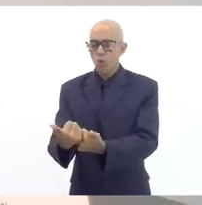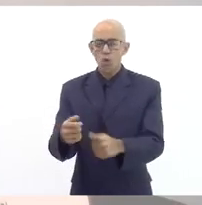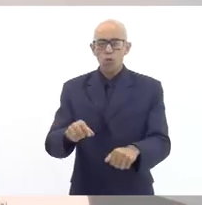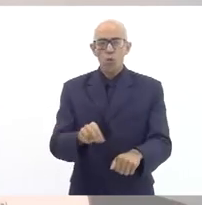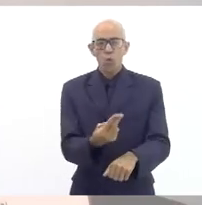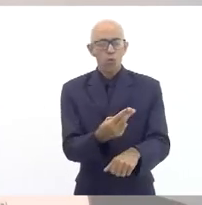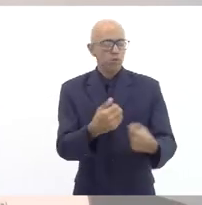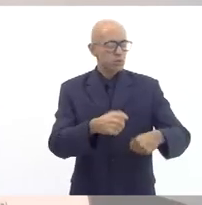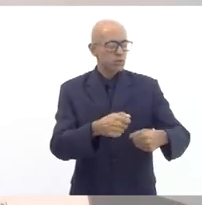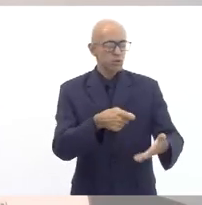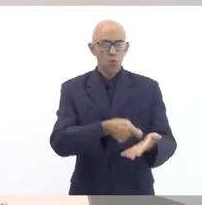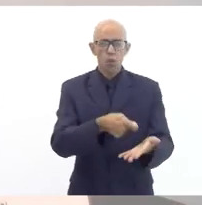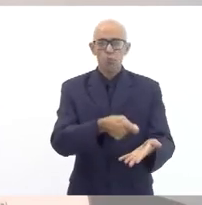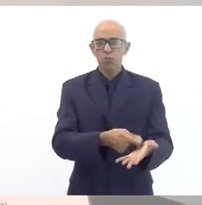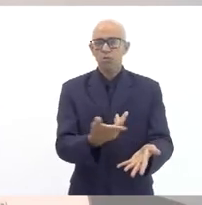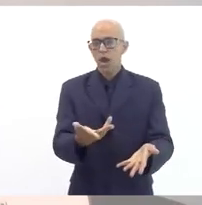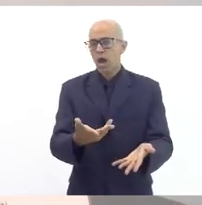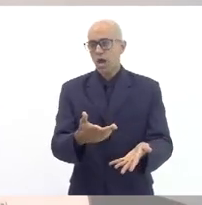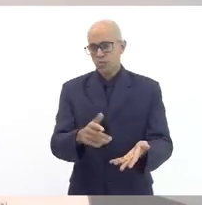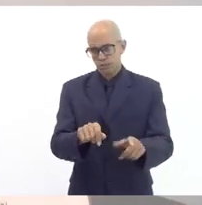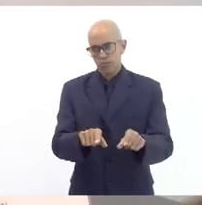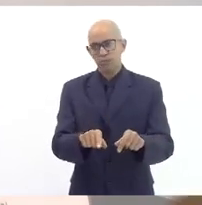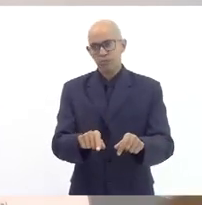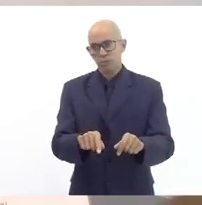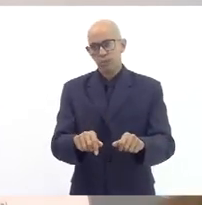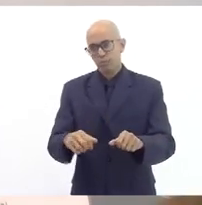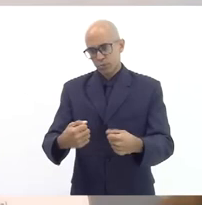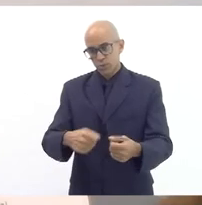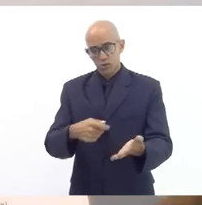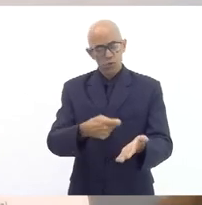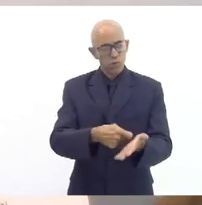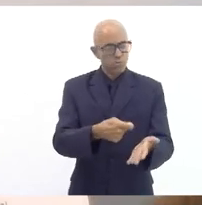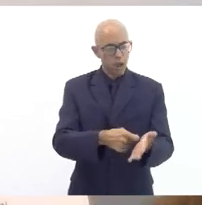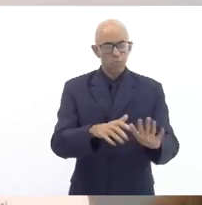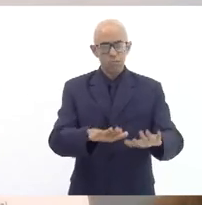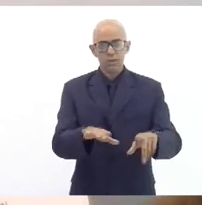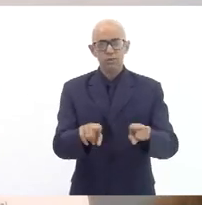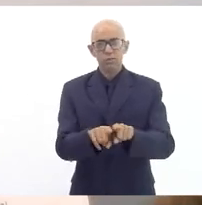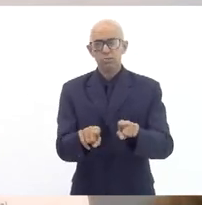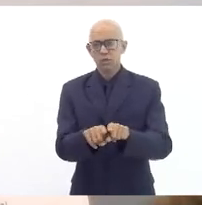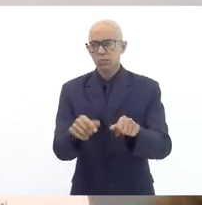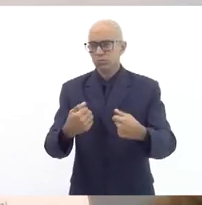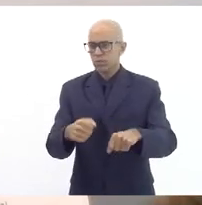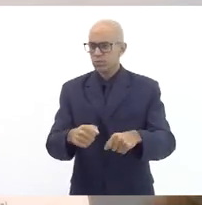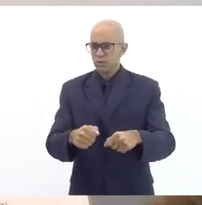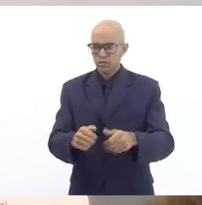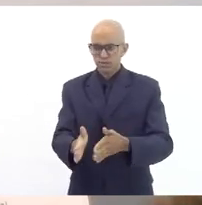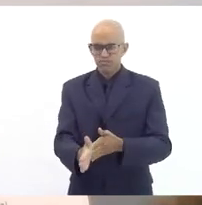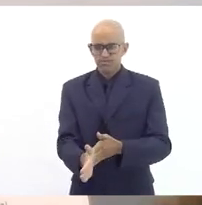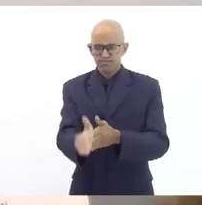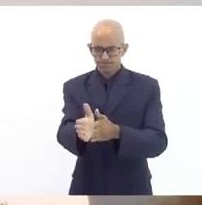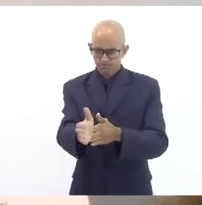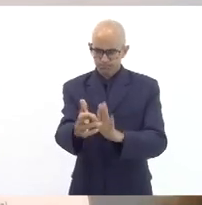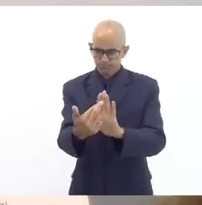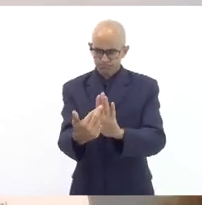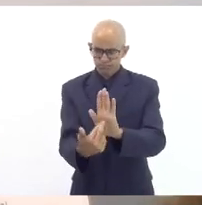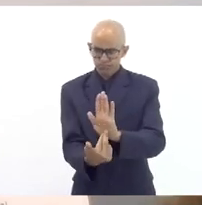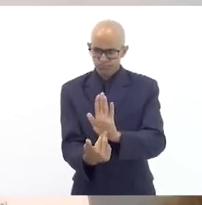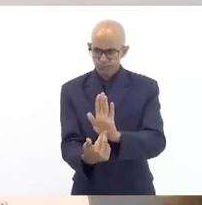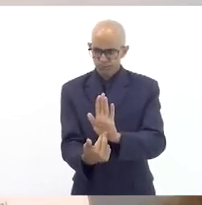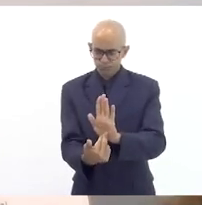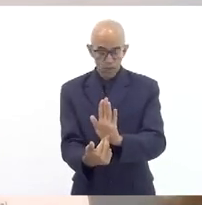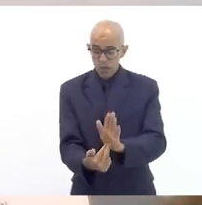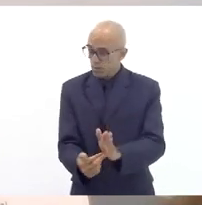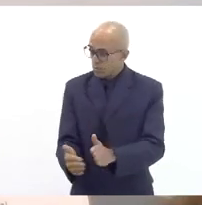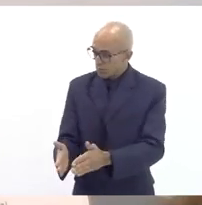que cobrar, tem que ser cobrada, mas também tem que ser cumprido as normas, certo, tá bom, presidente? Então, concluir, meu. Eu